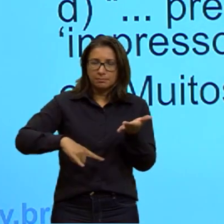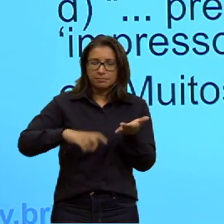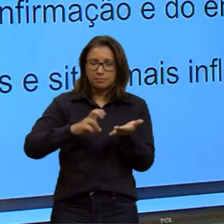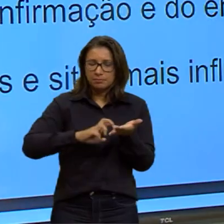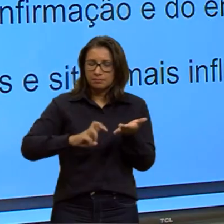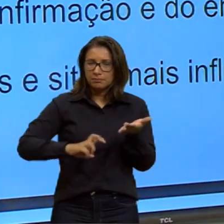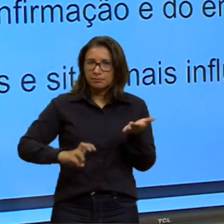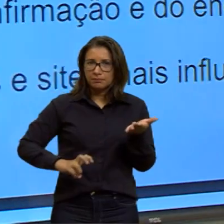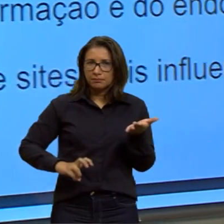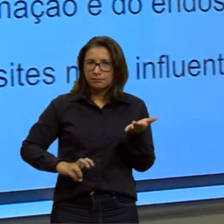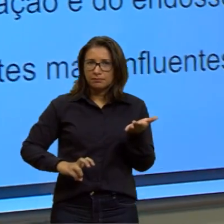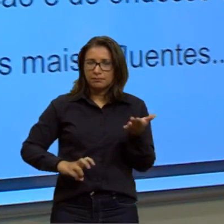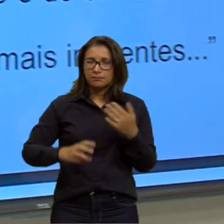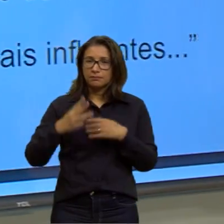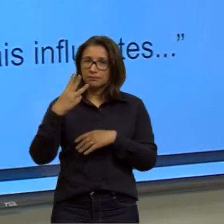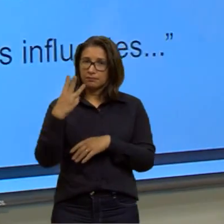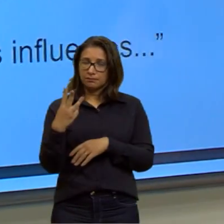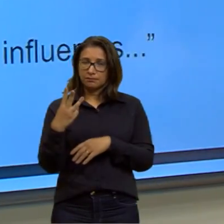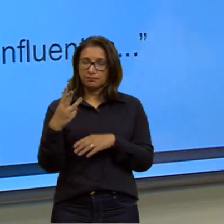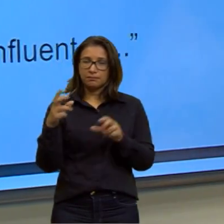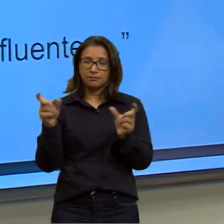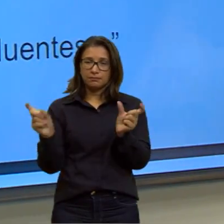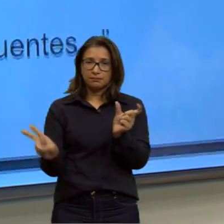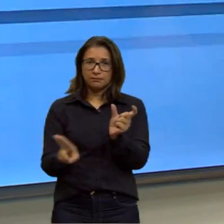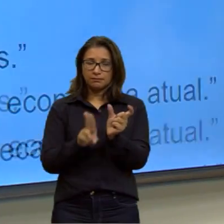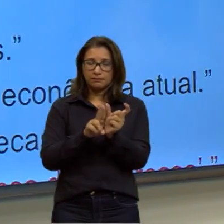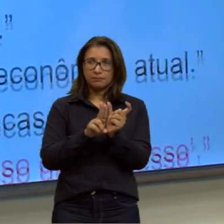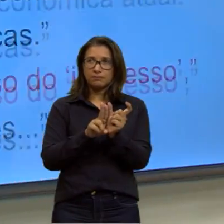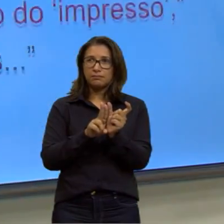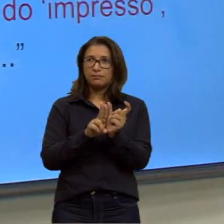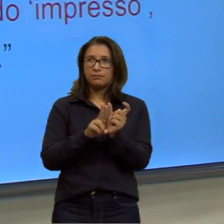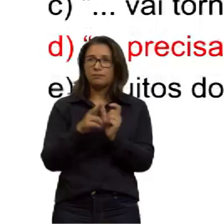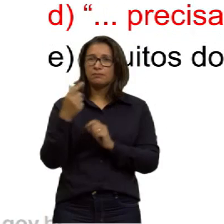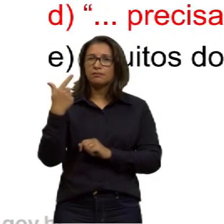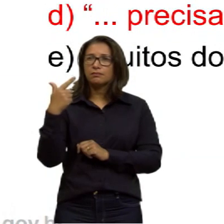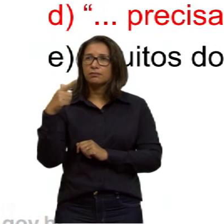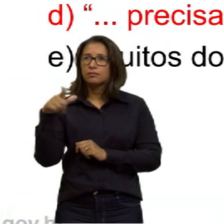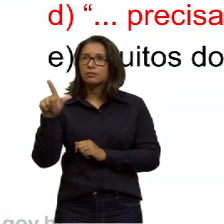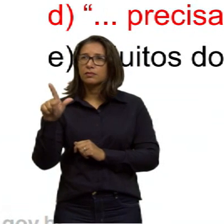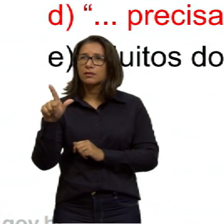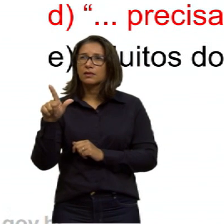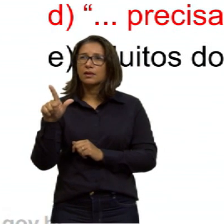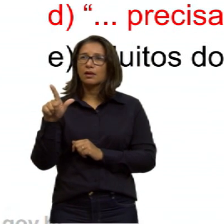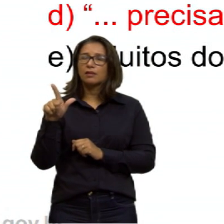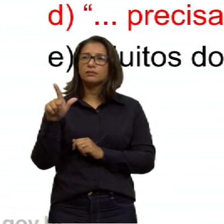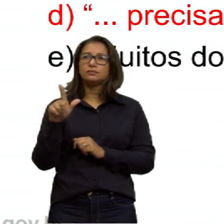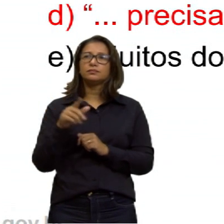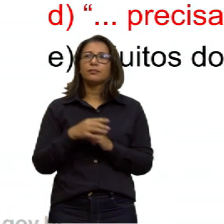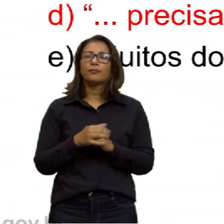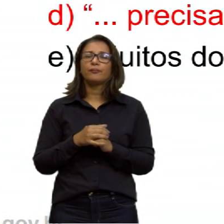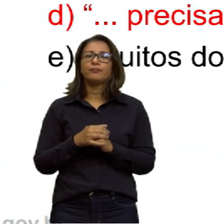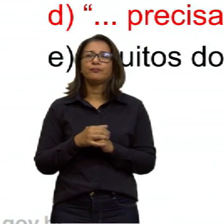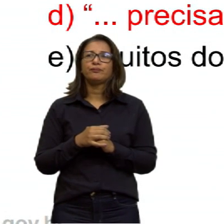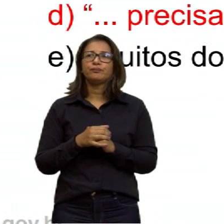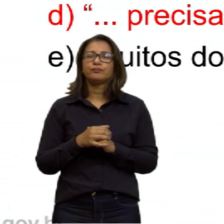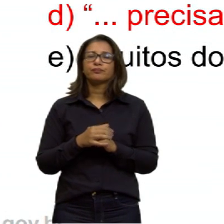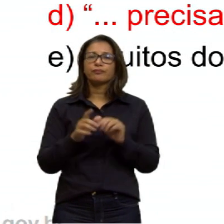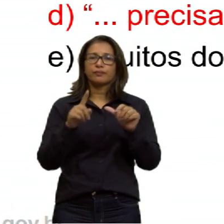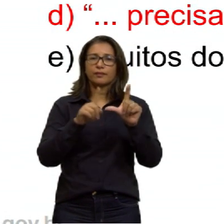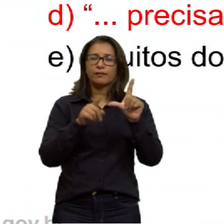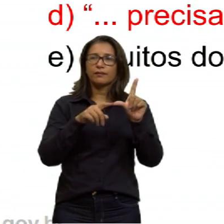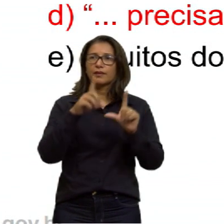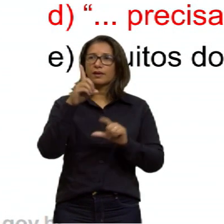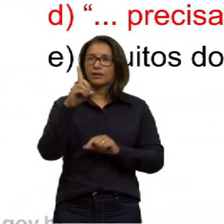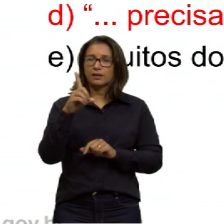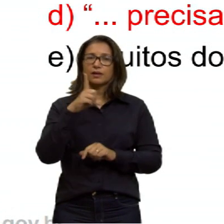impresso três substantivos passa para o próximo achamos a nossa alternativa que tem três substantivos